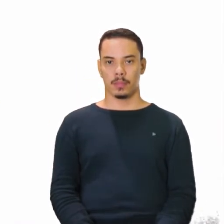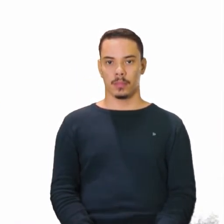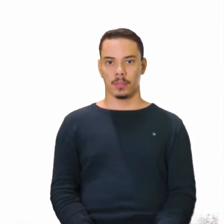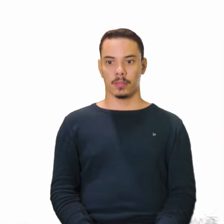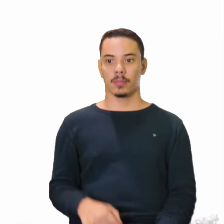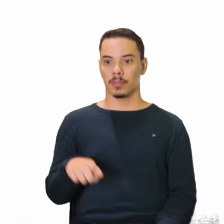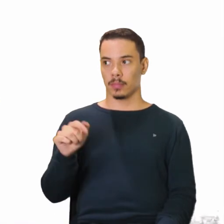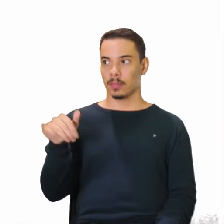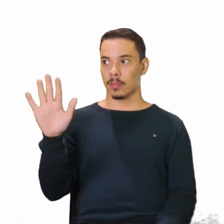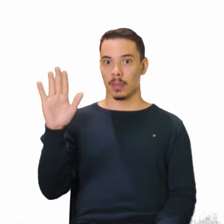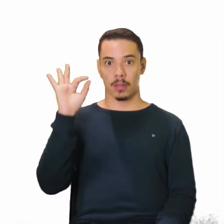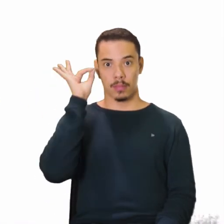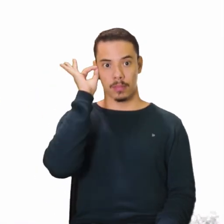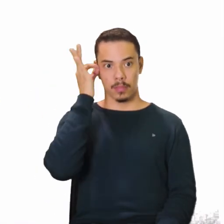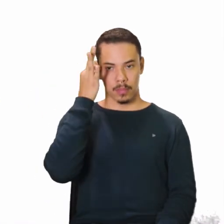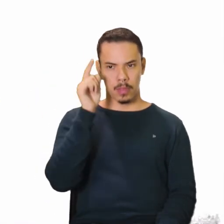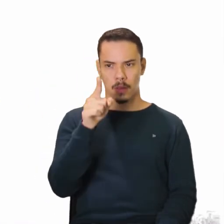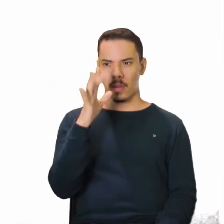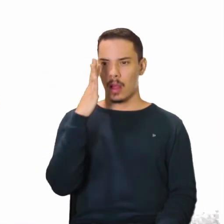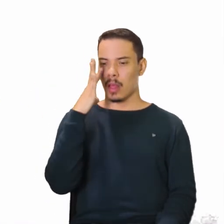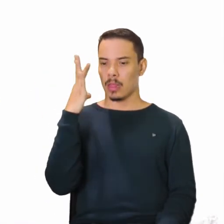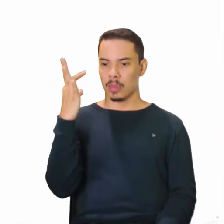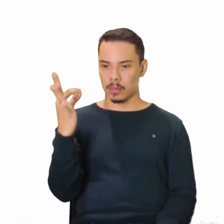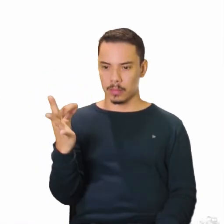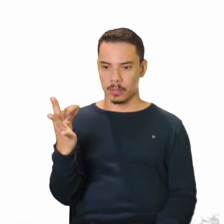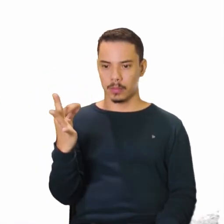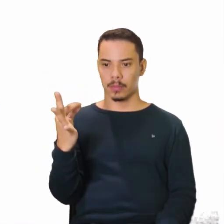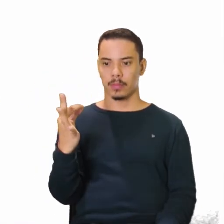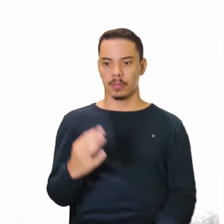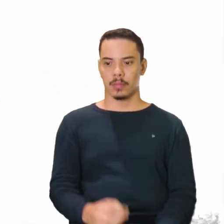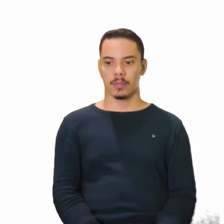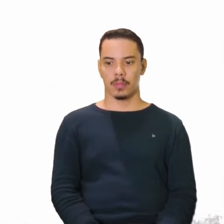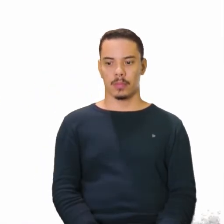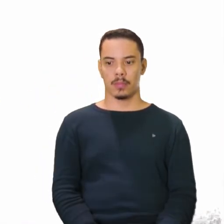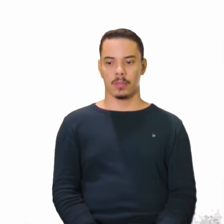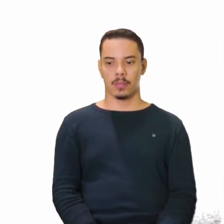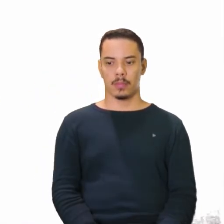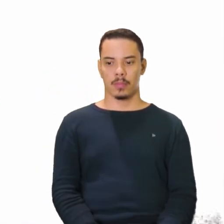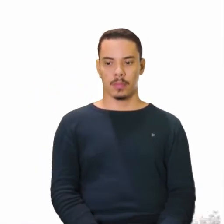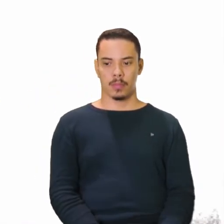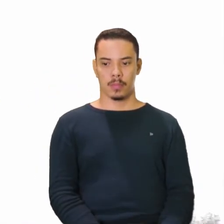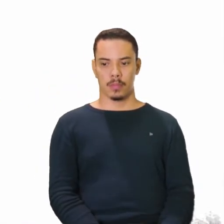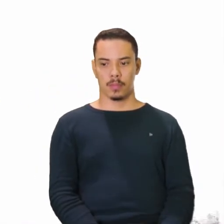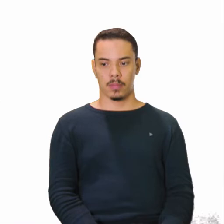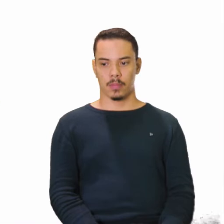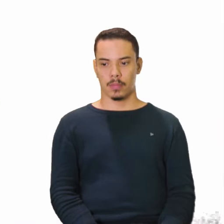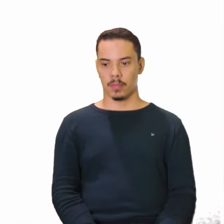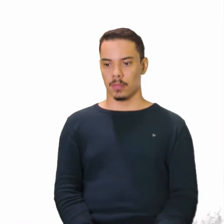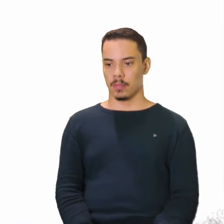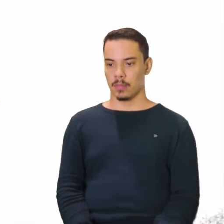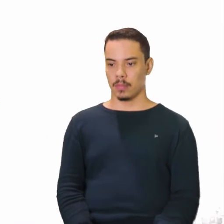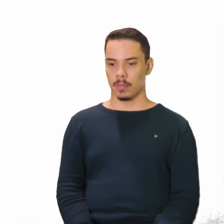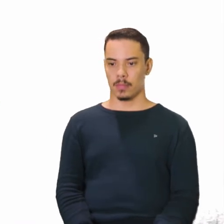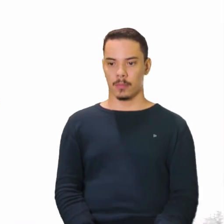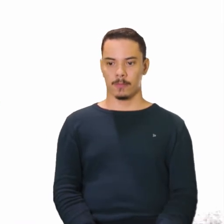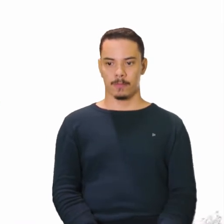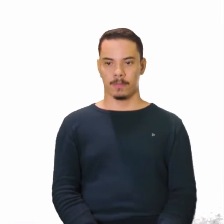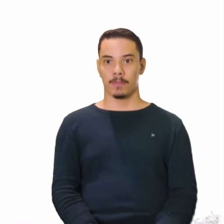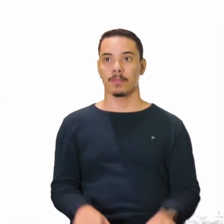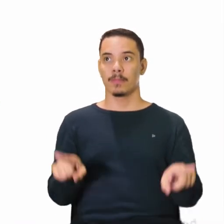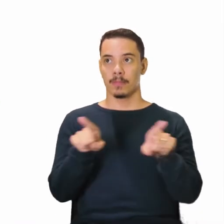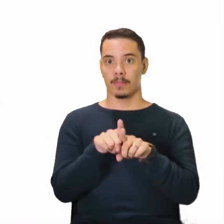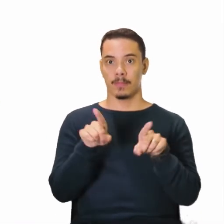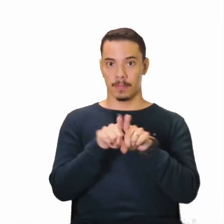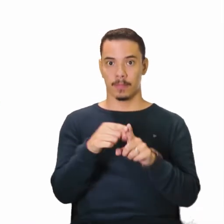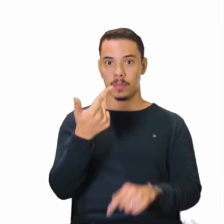saiu mais cedo. Aí você presta atenção, tá? Que essa daí é a oração principal. Aí a